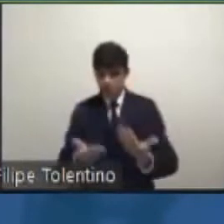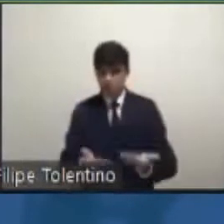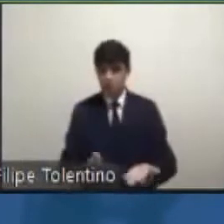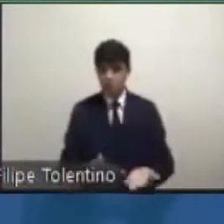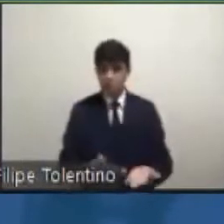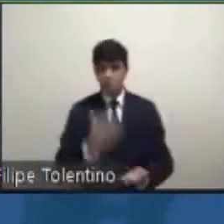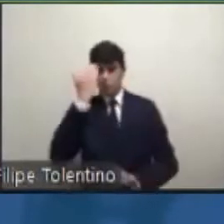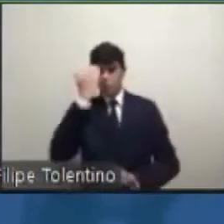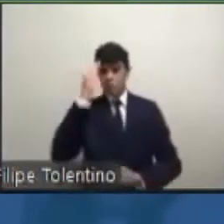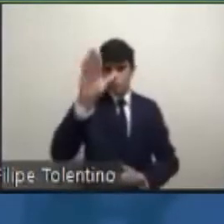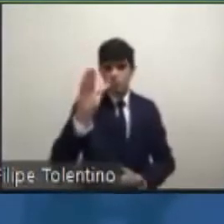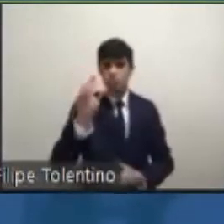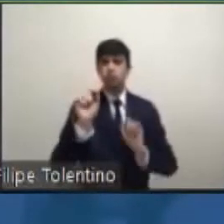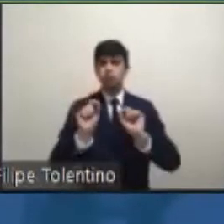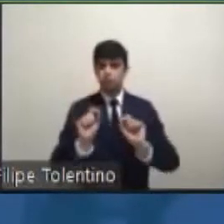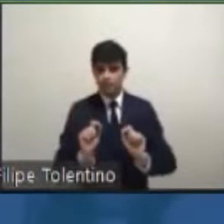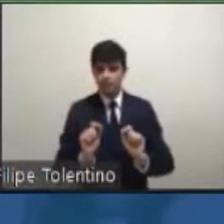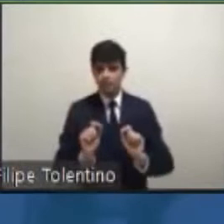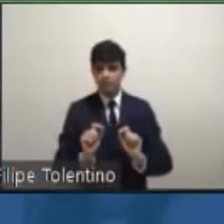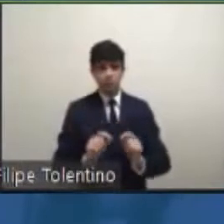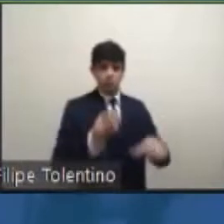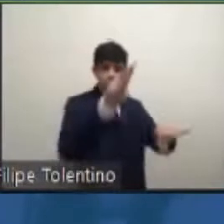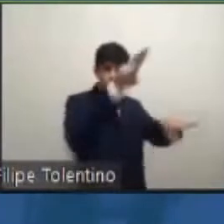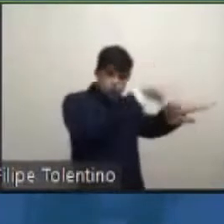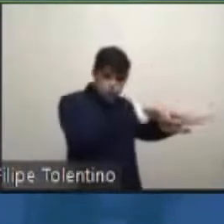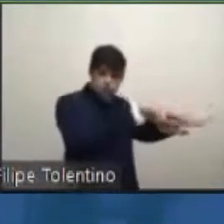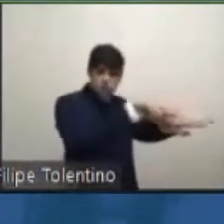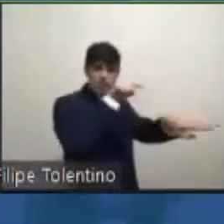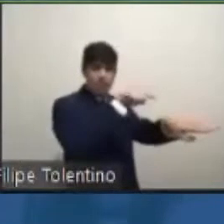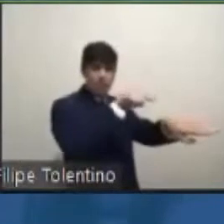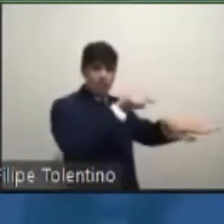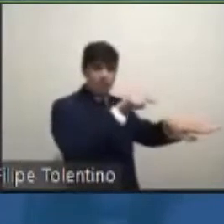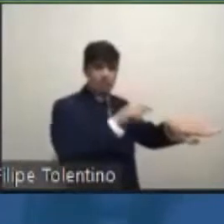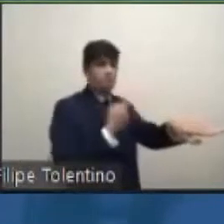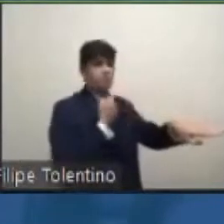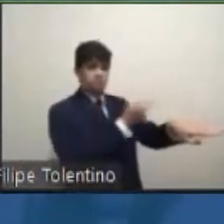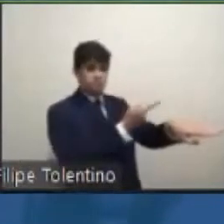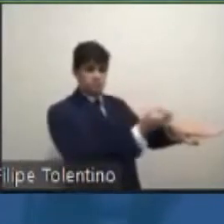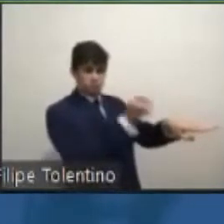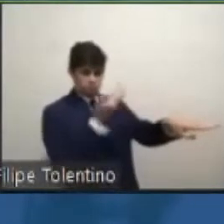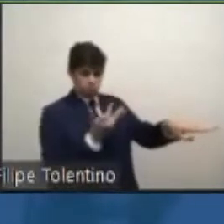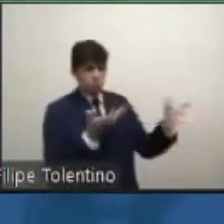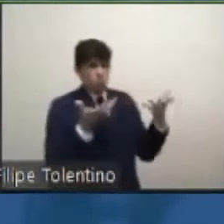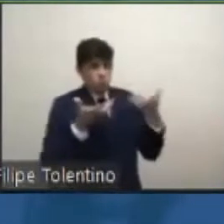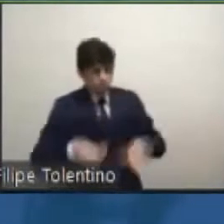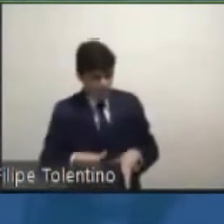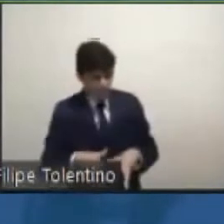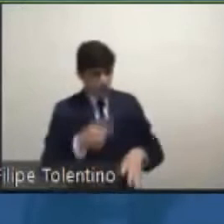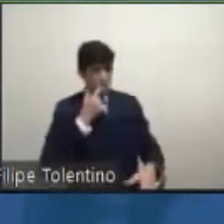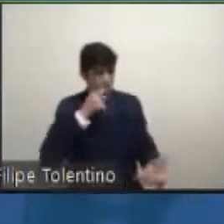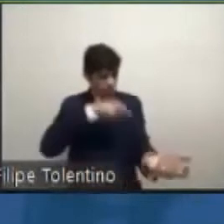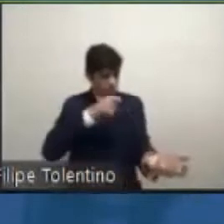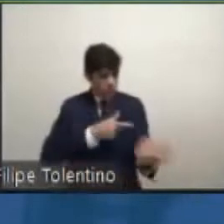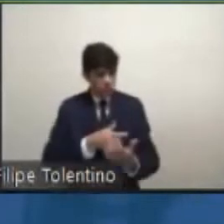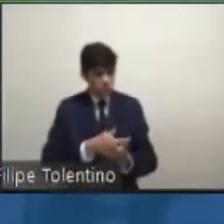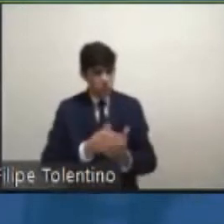é que declarar que o paciente capaz, que exprimiu a sua vontade através de uma diretiva antecipada, não deve receber uma